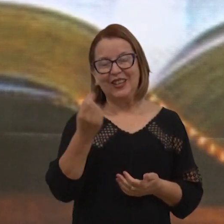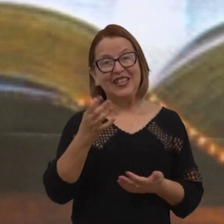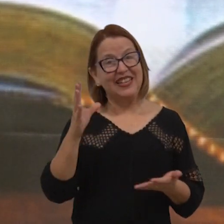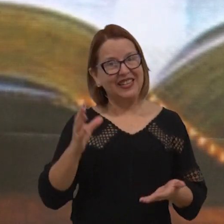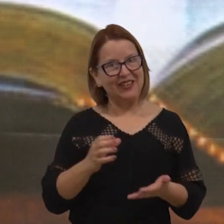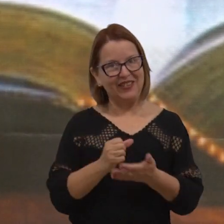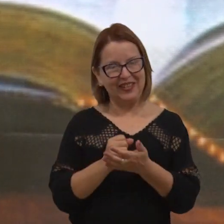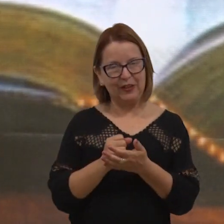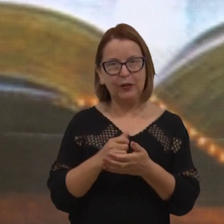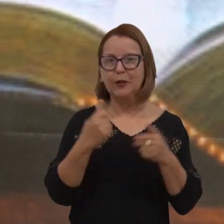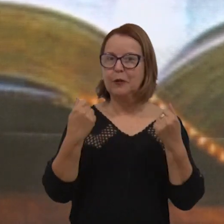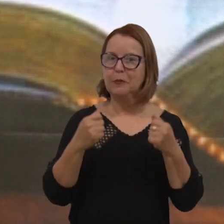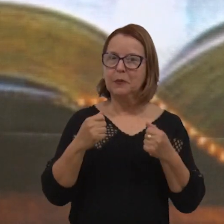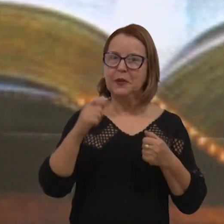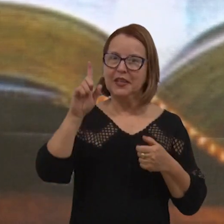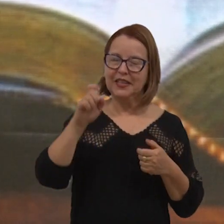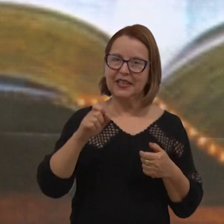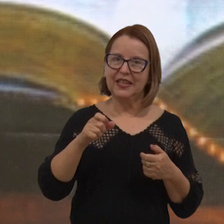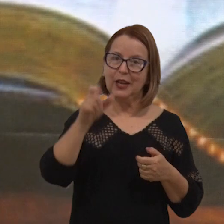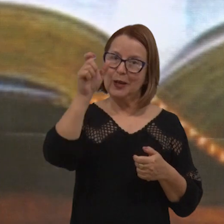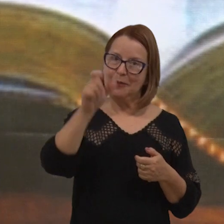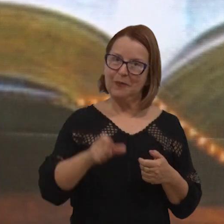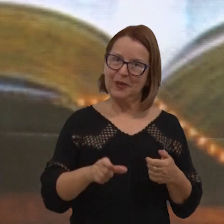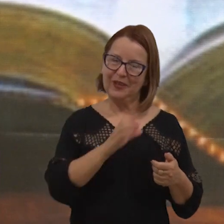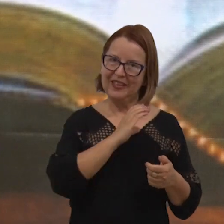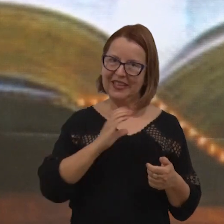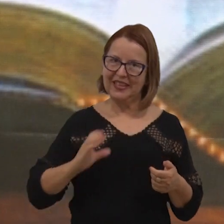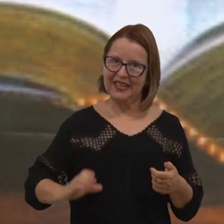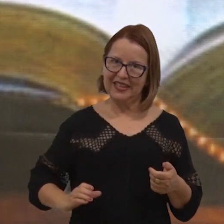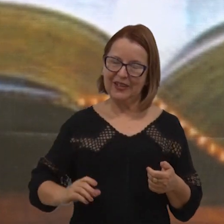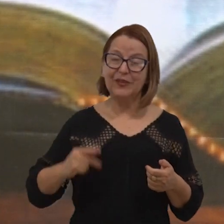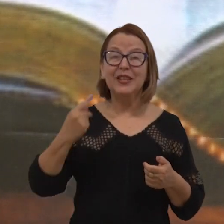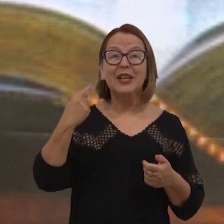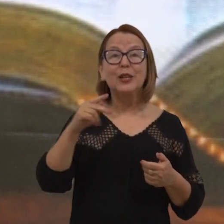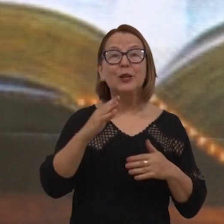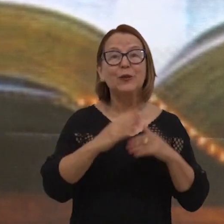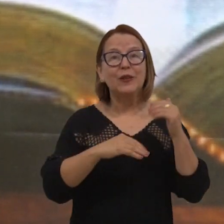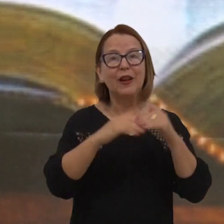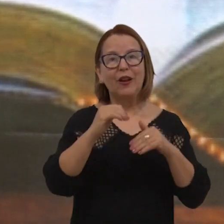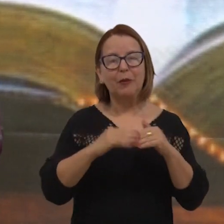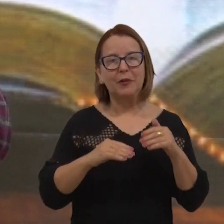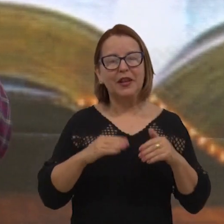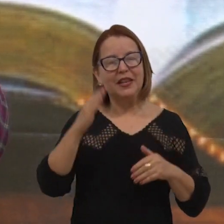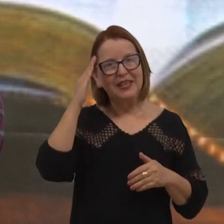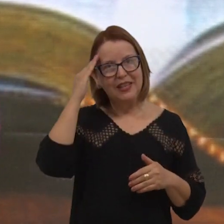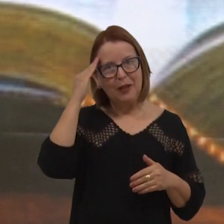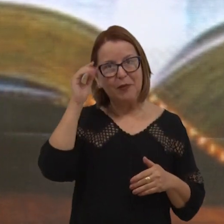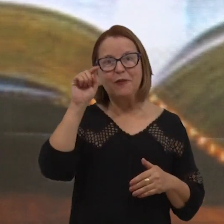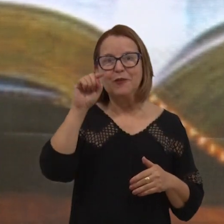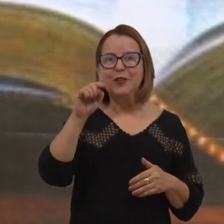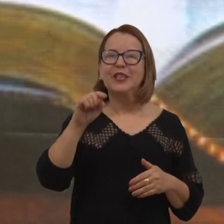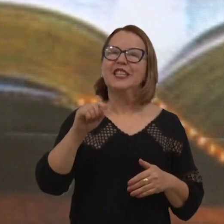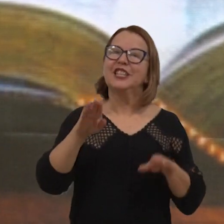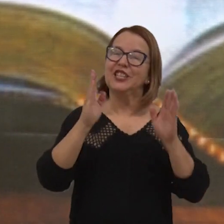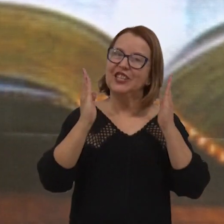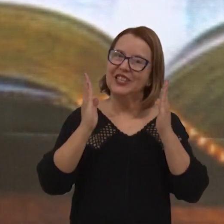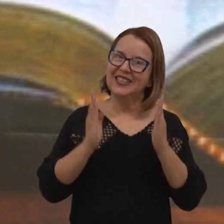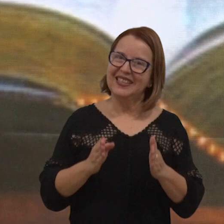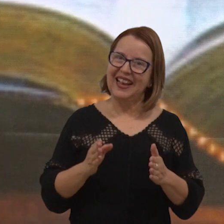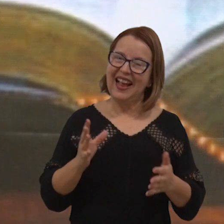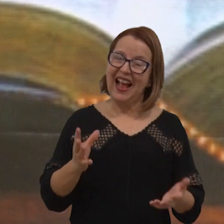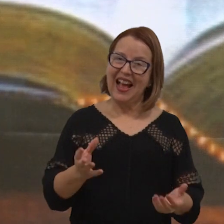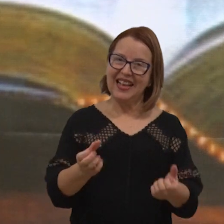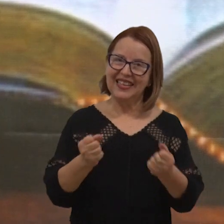que ser a pessoa de Cristo e a obra dele. Saber que você foi aceito por Deus, que você foi salvo em Cristo